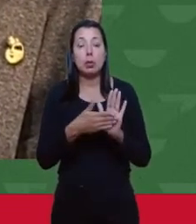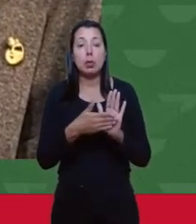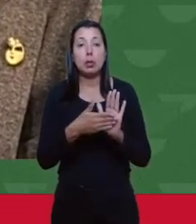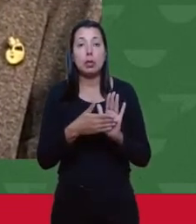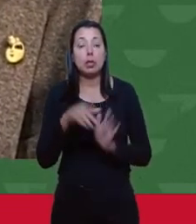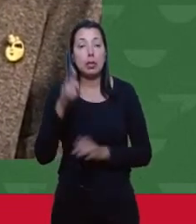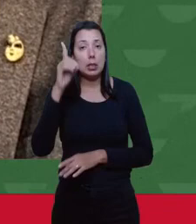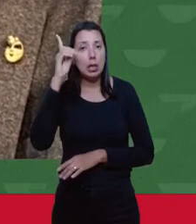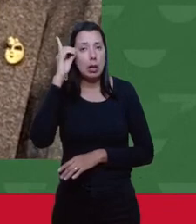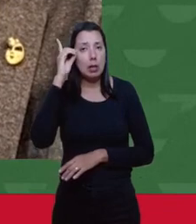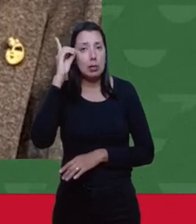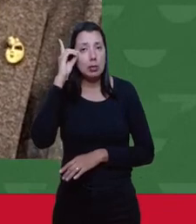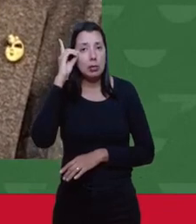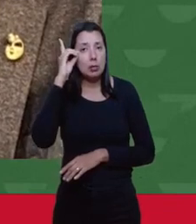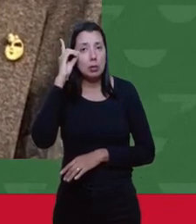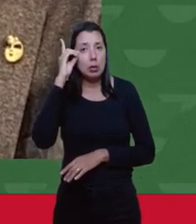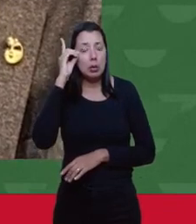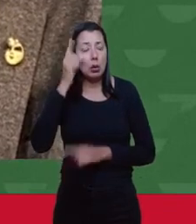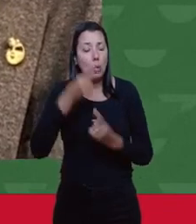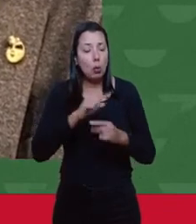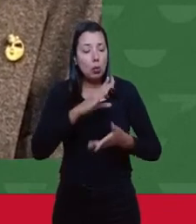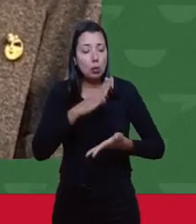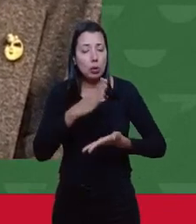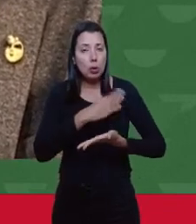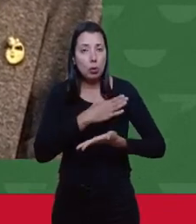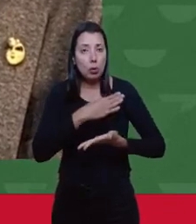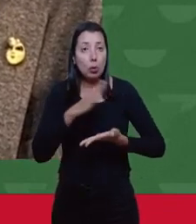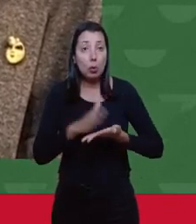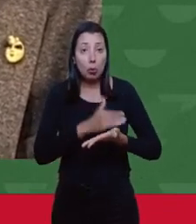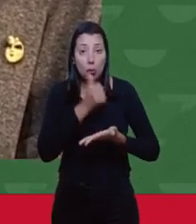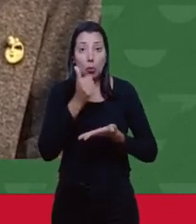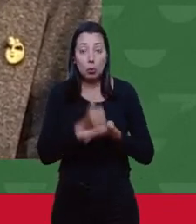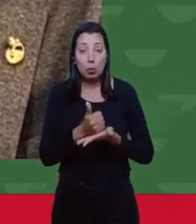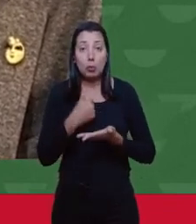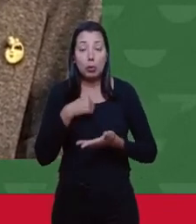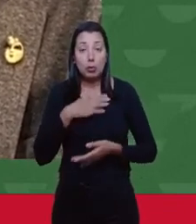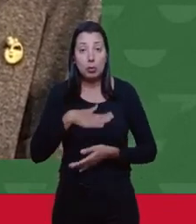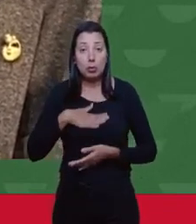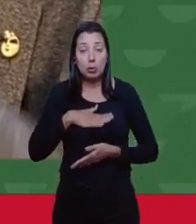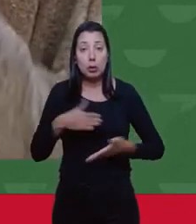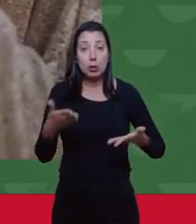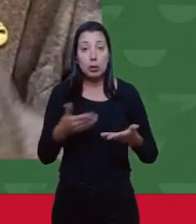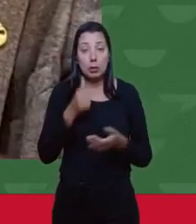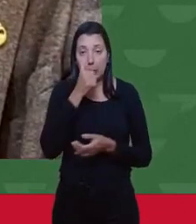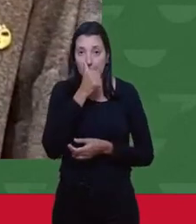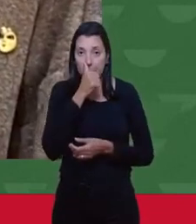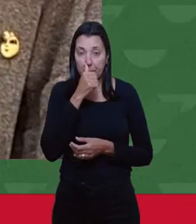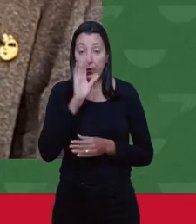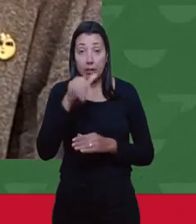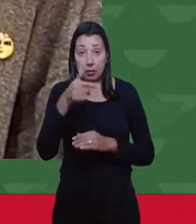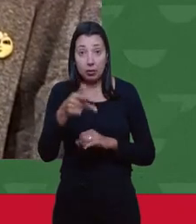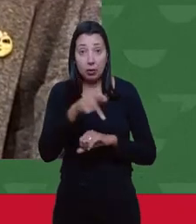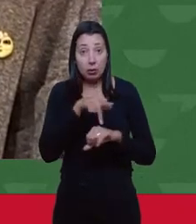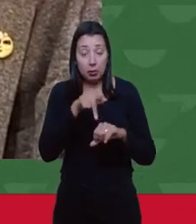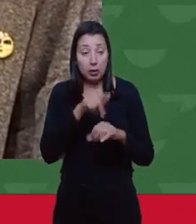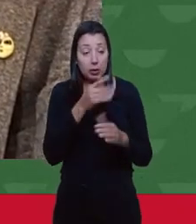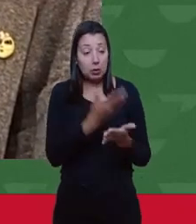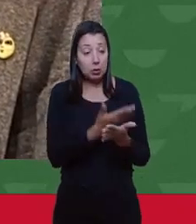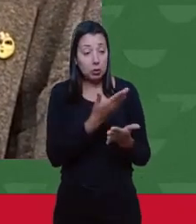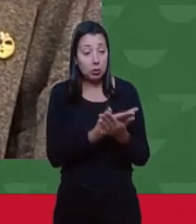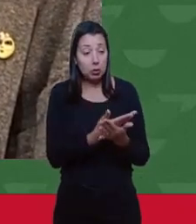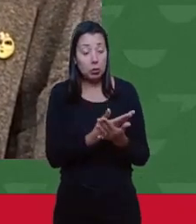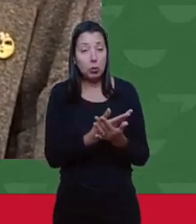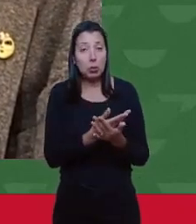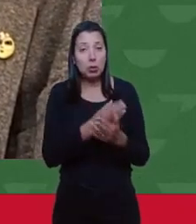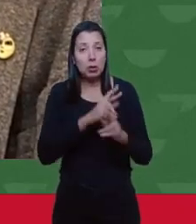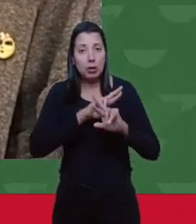Dilma, da defesa contra o golpe. E eu queria agora pegar esse aspecto. Você está fora do país, você estudou provavelmente